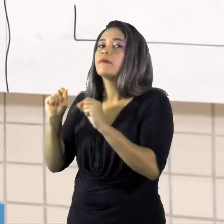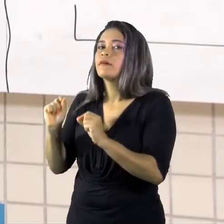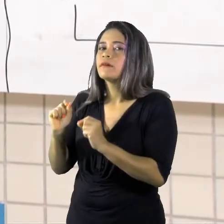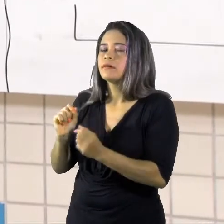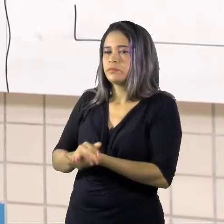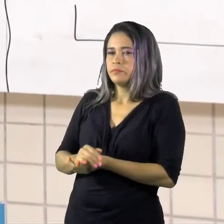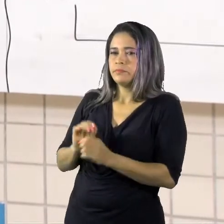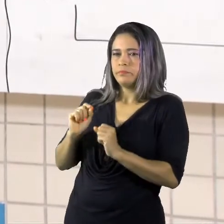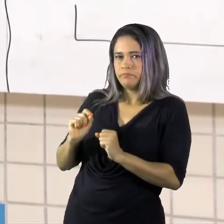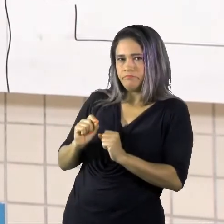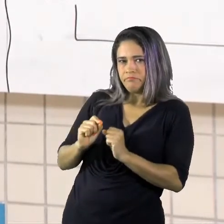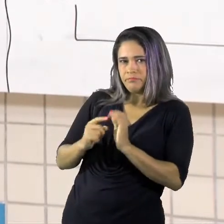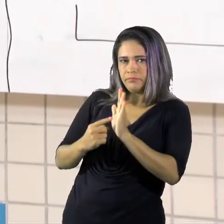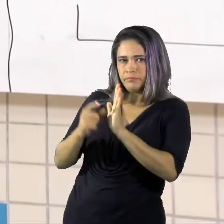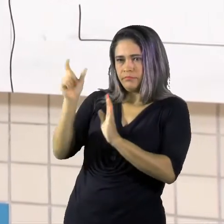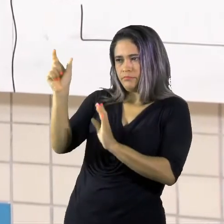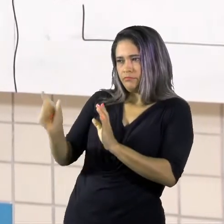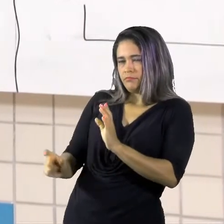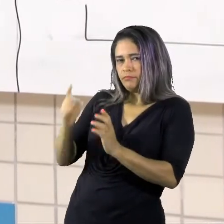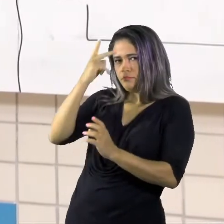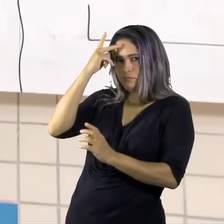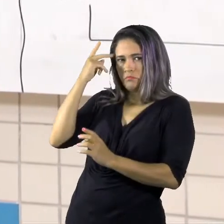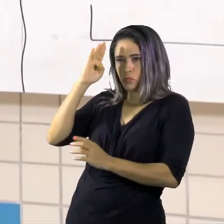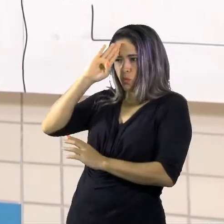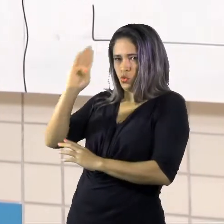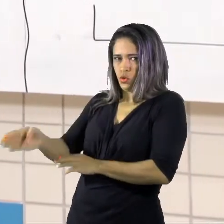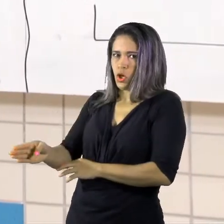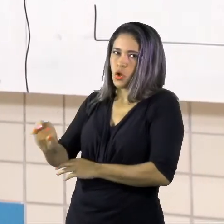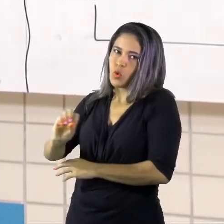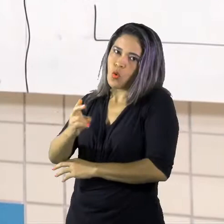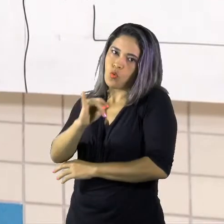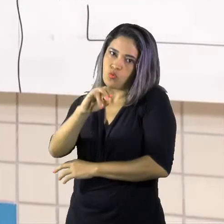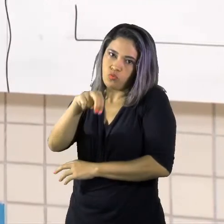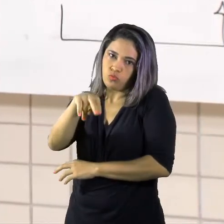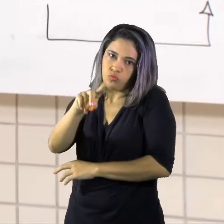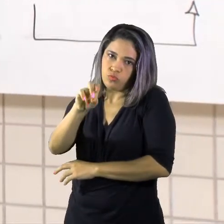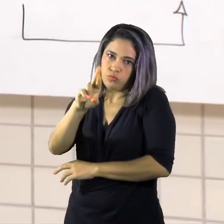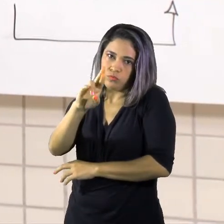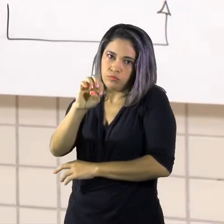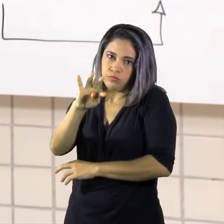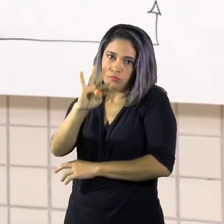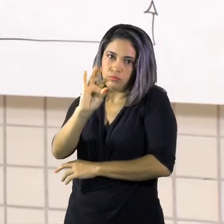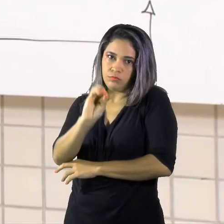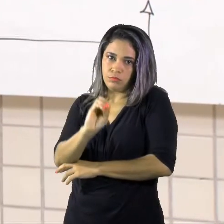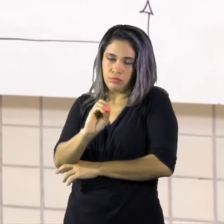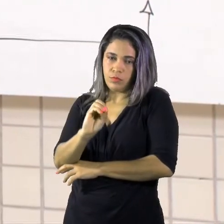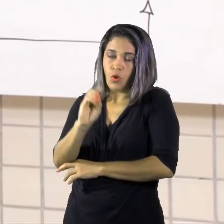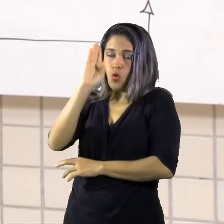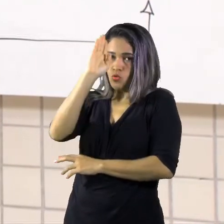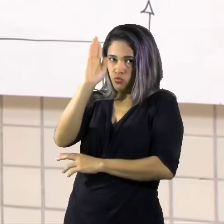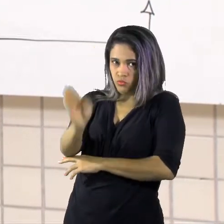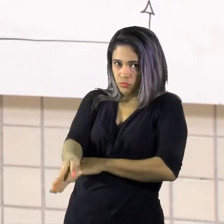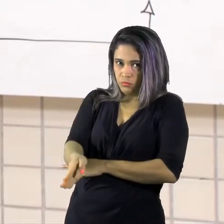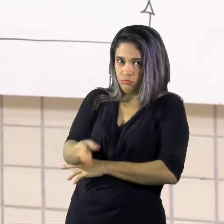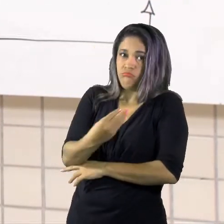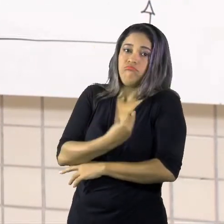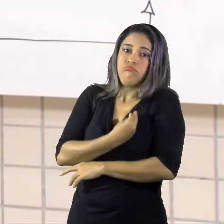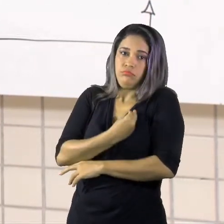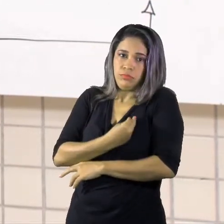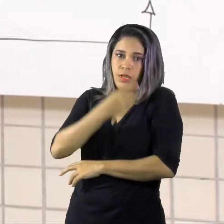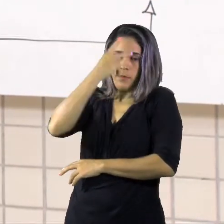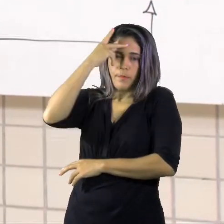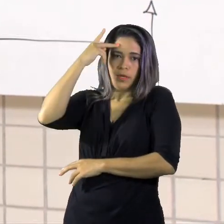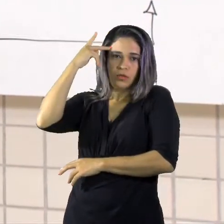ser um interlocutor direto e pode ser um interlocutor indireto. O interlocutor direto, ele sempre vai existir, que é o editor